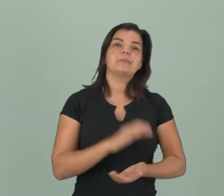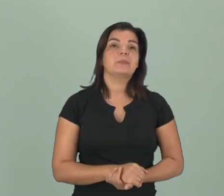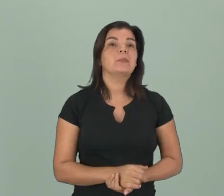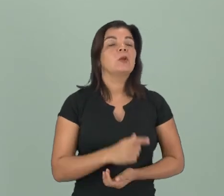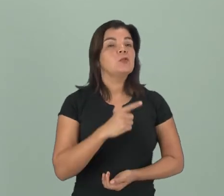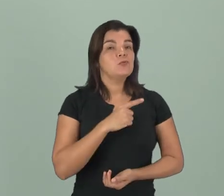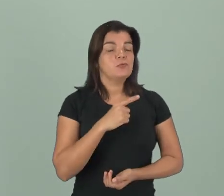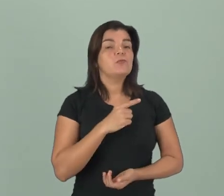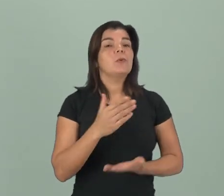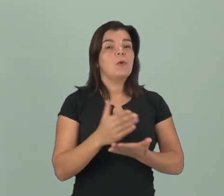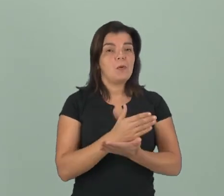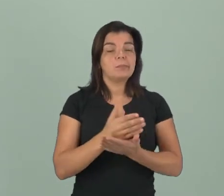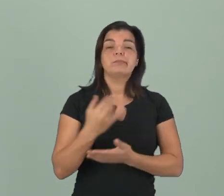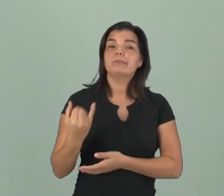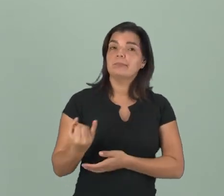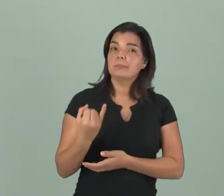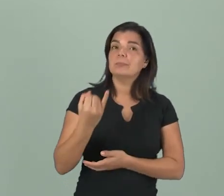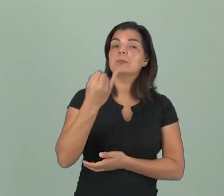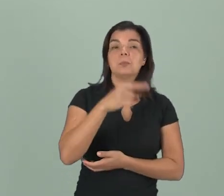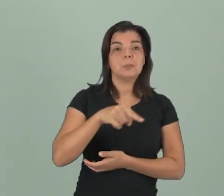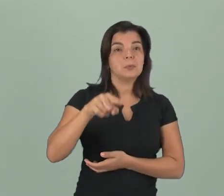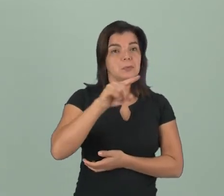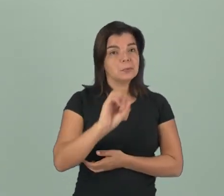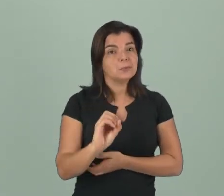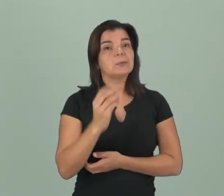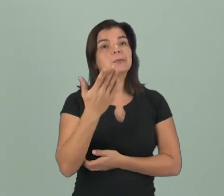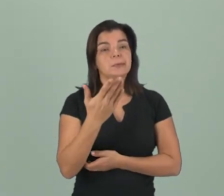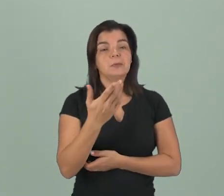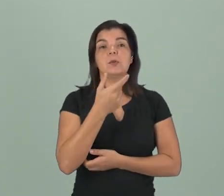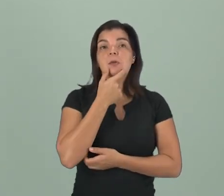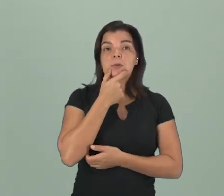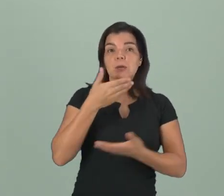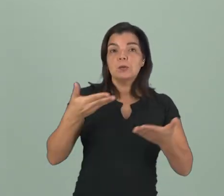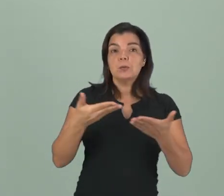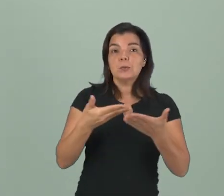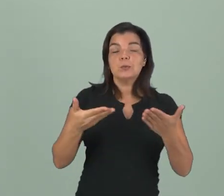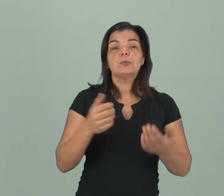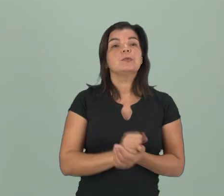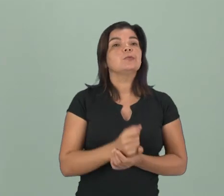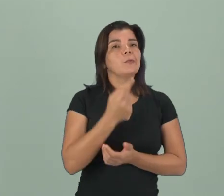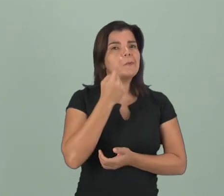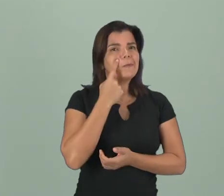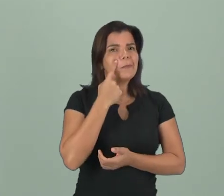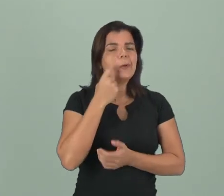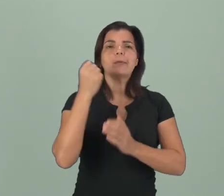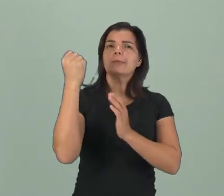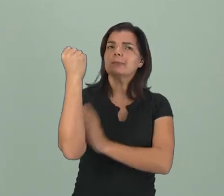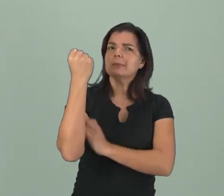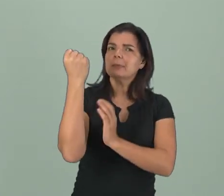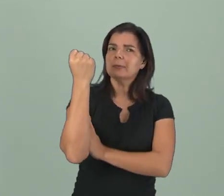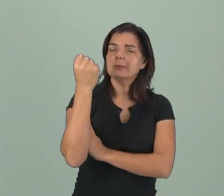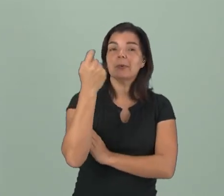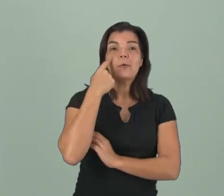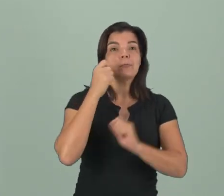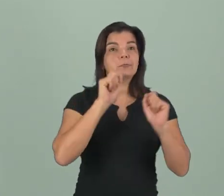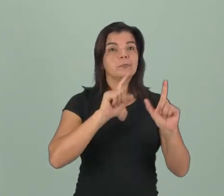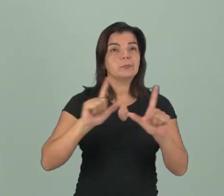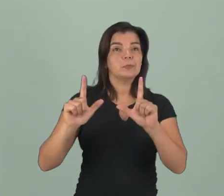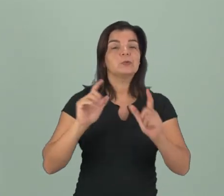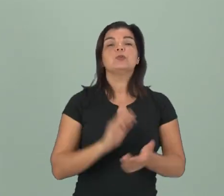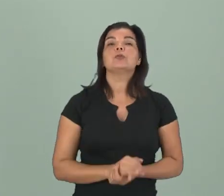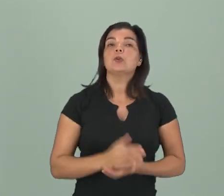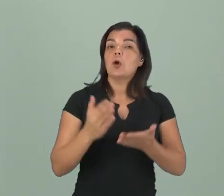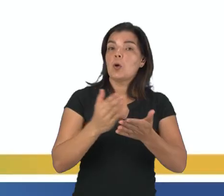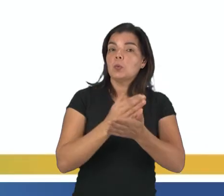aí tivemos alguns pontos aspectos importantes para que isso acontecesse né o inglês hoje a gente vê que ele tem força observa comigo na tela aí